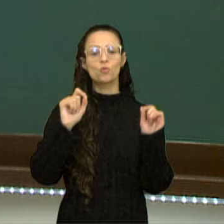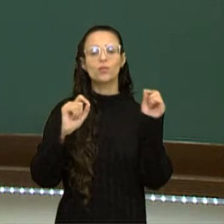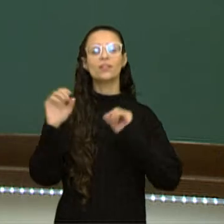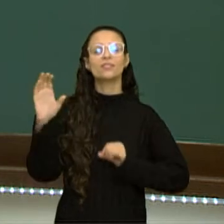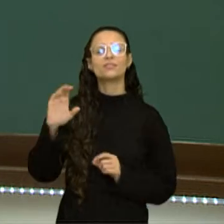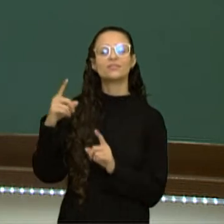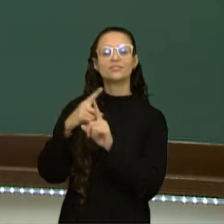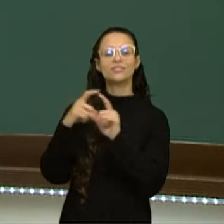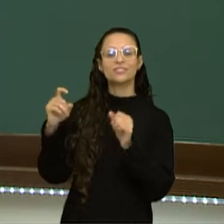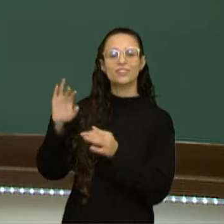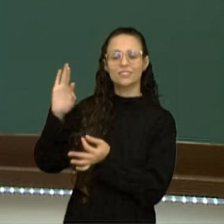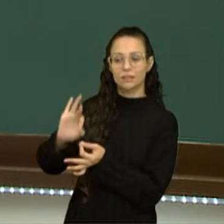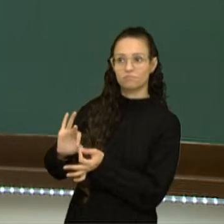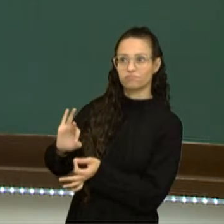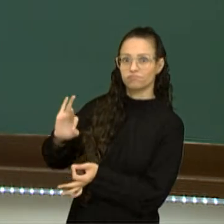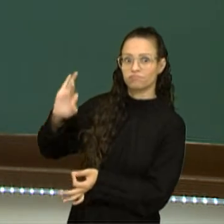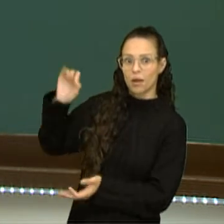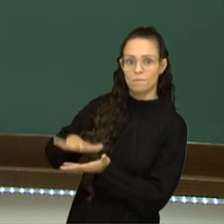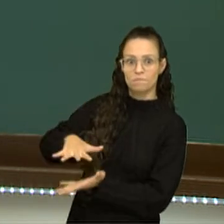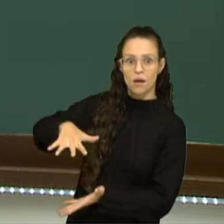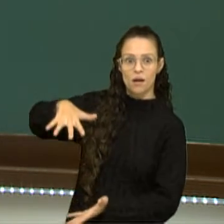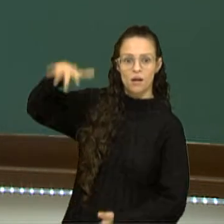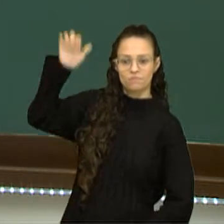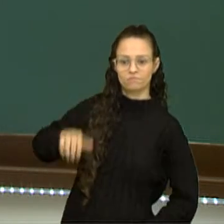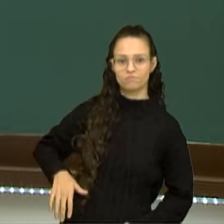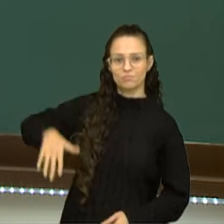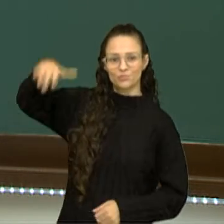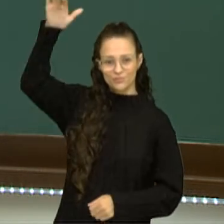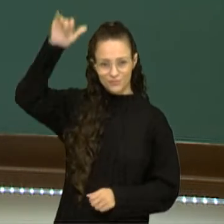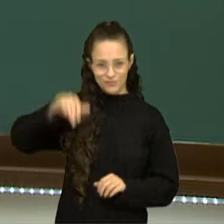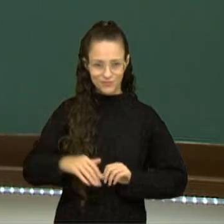ciência de estirão de crescimento.